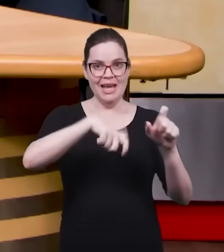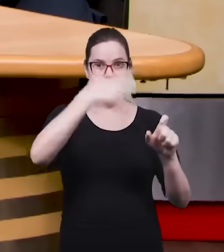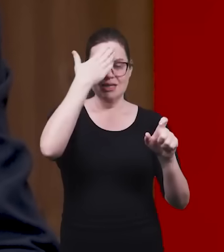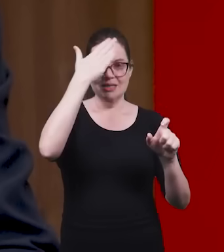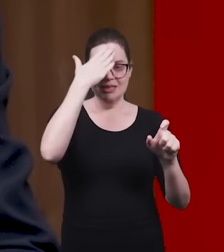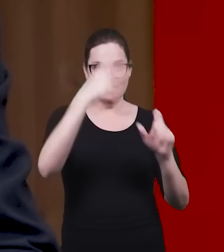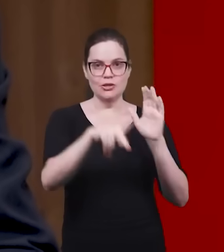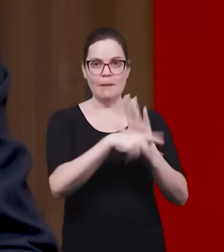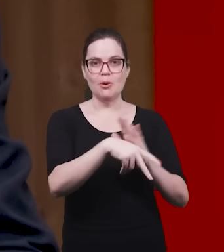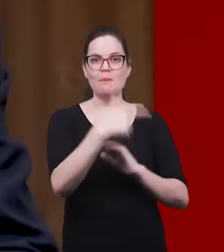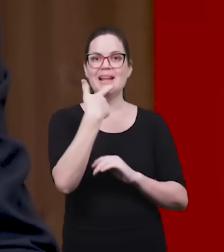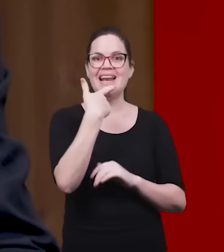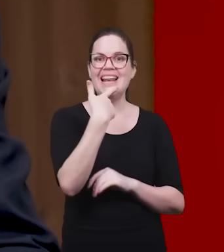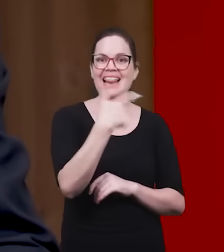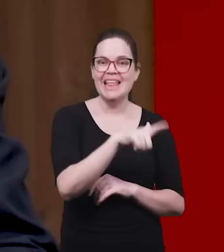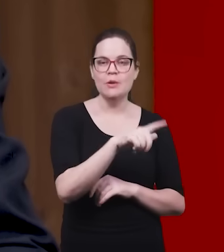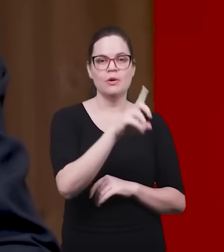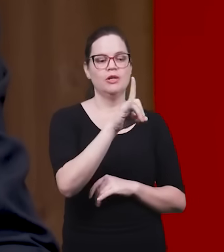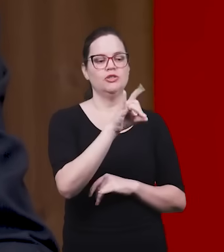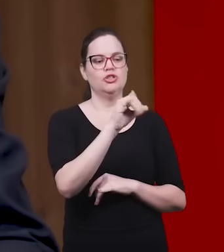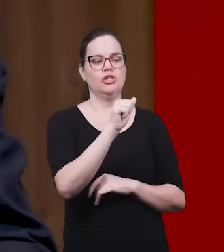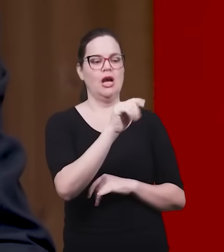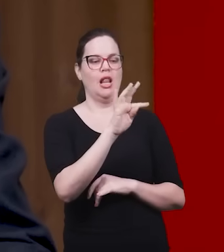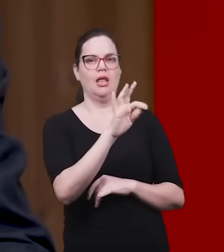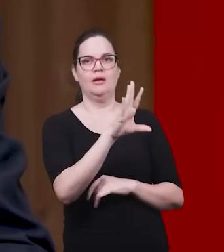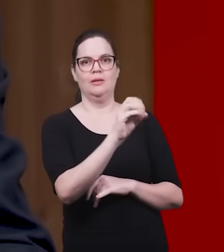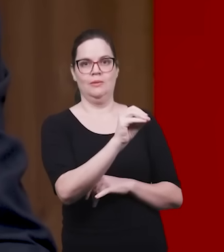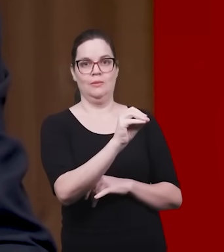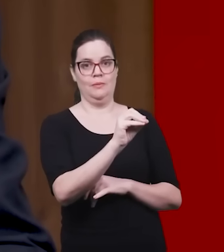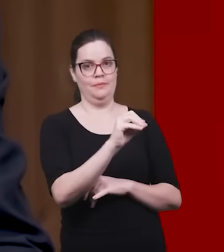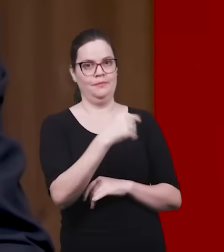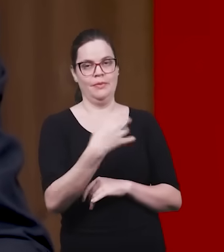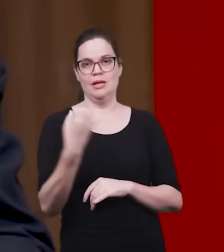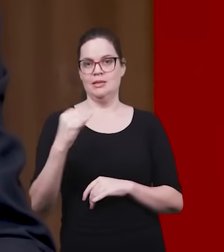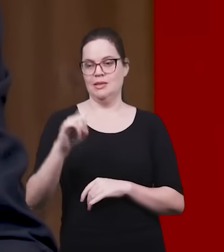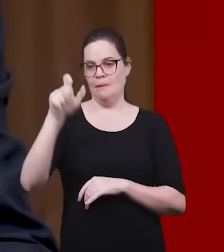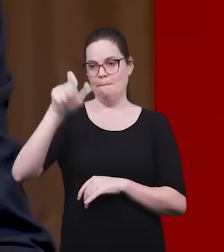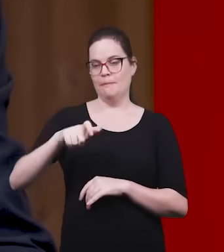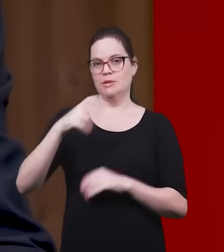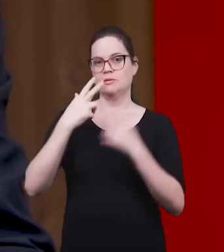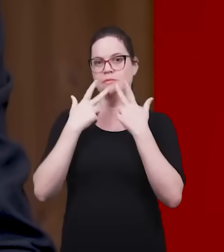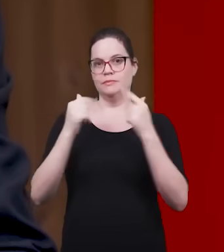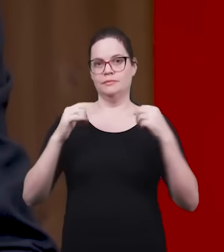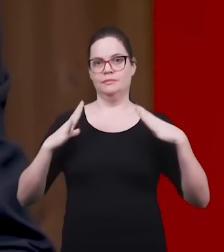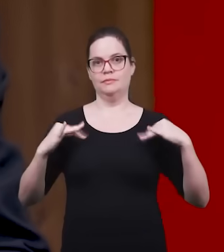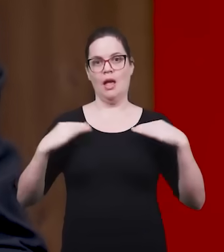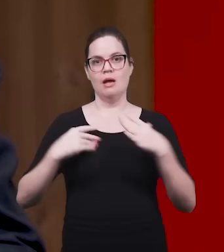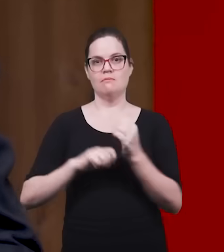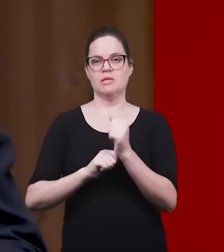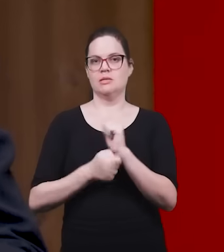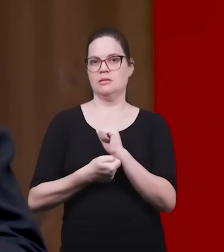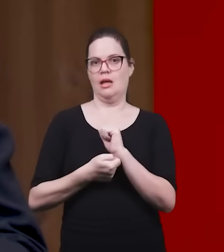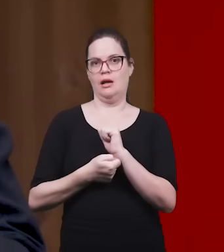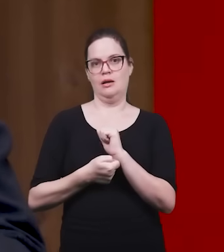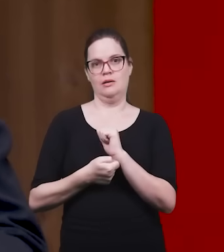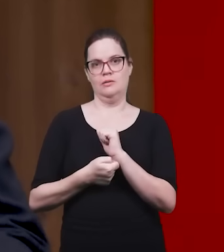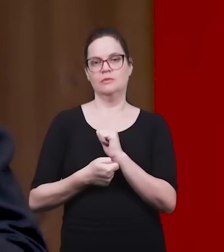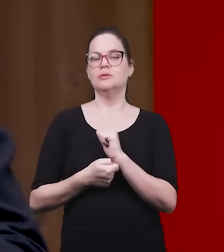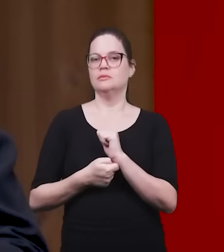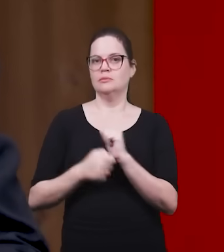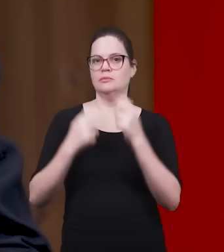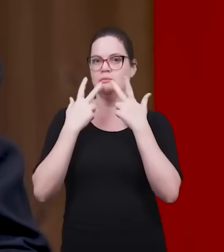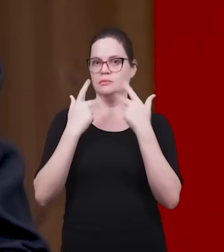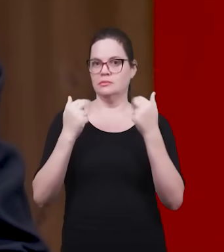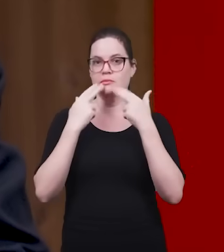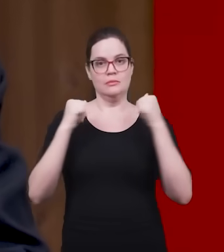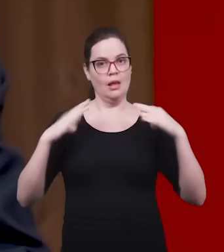fala em línguas está falando em mistérios. Mistério. Ele fala em espírito. O dom de línguas, uma